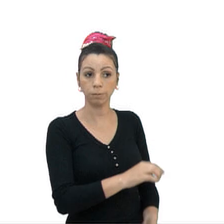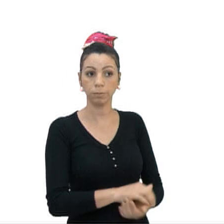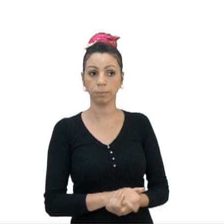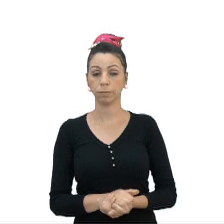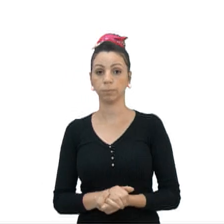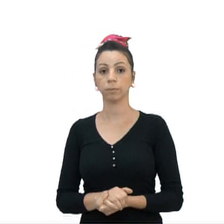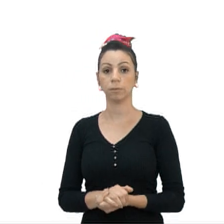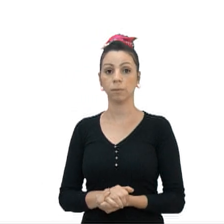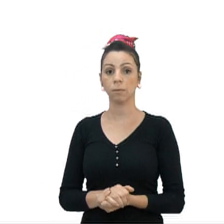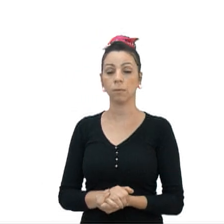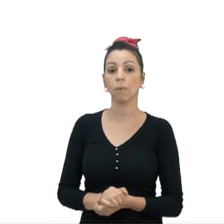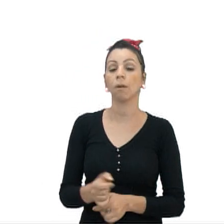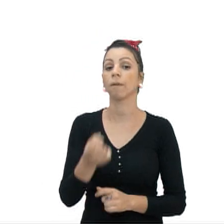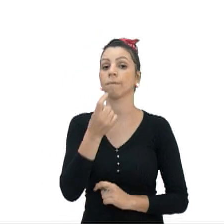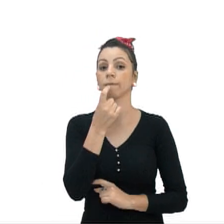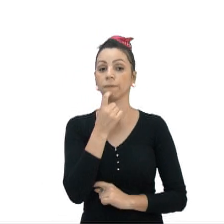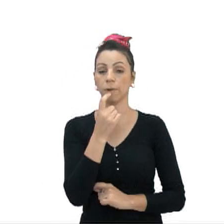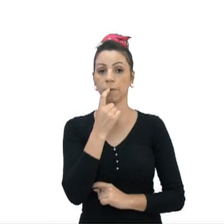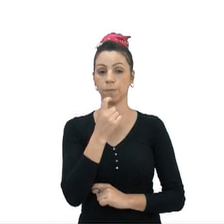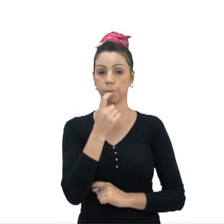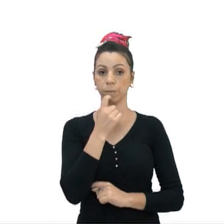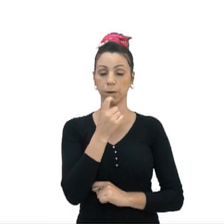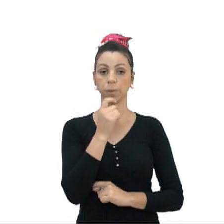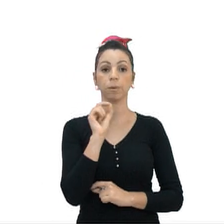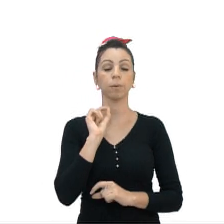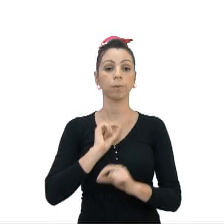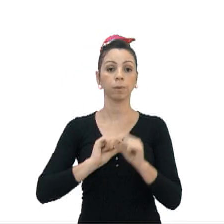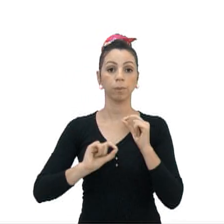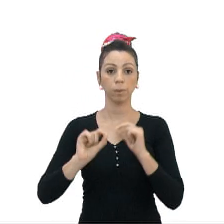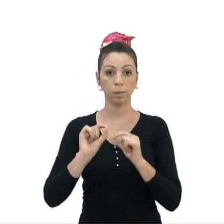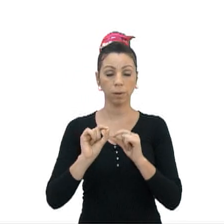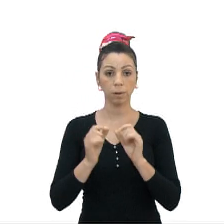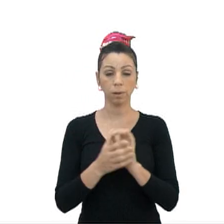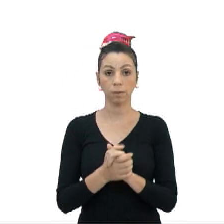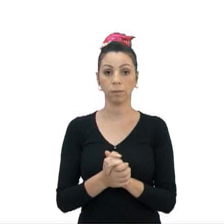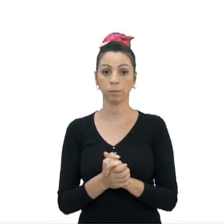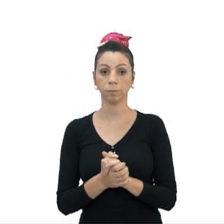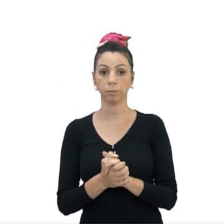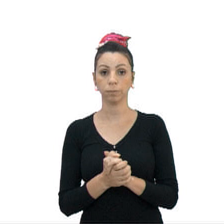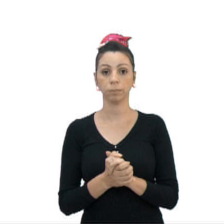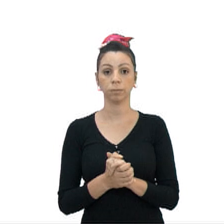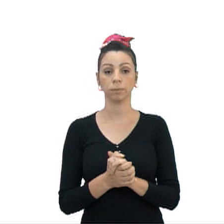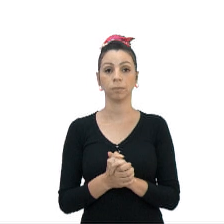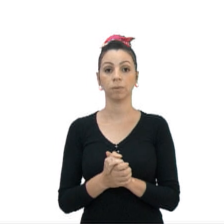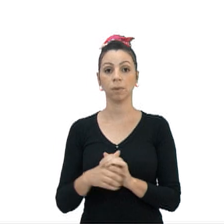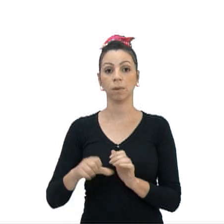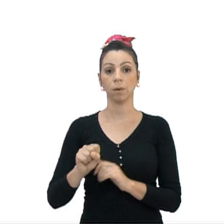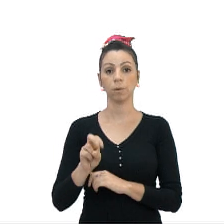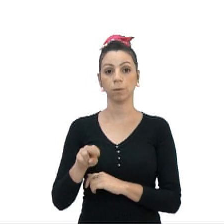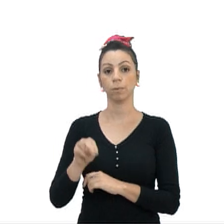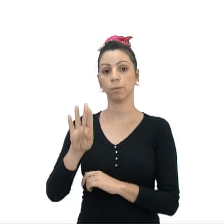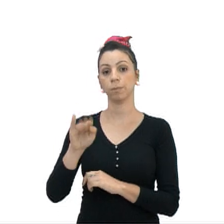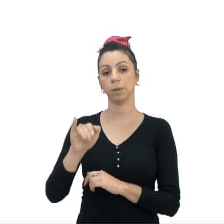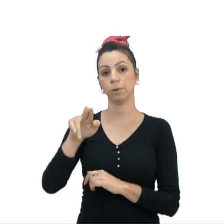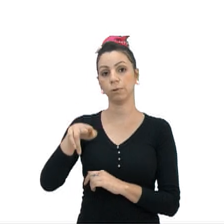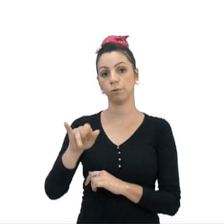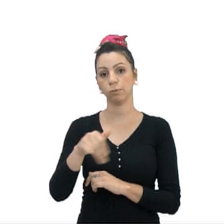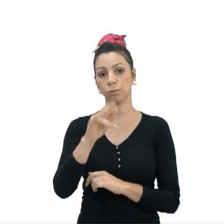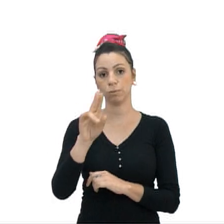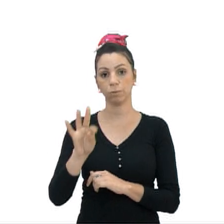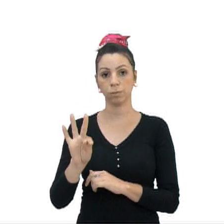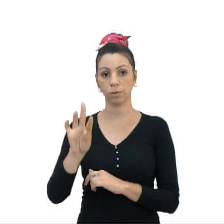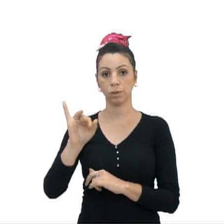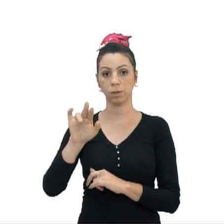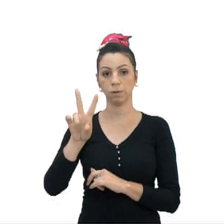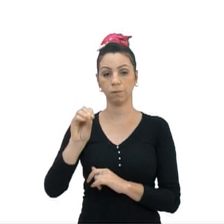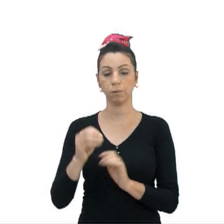cor vermelha nós temos o subjuntivo e depois em azul nós vamos ter o modo indicativo.